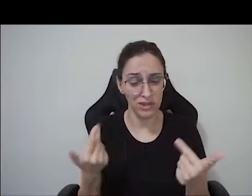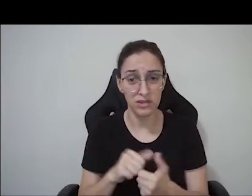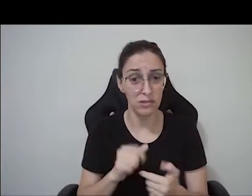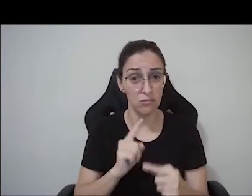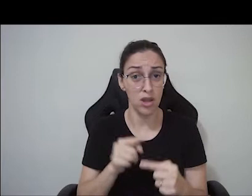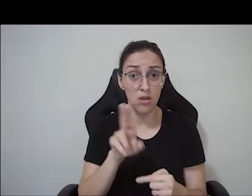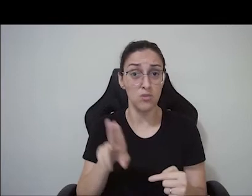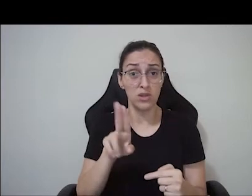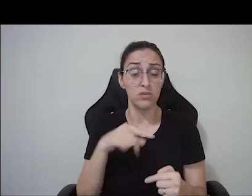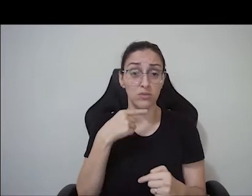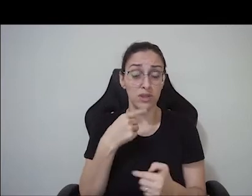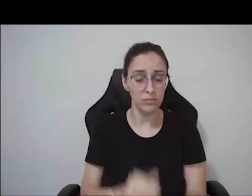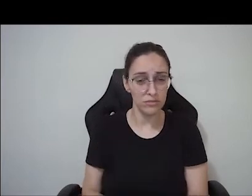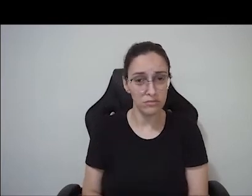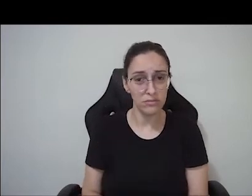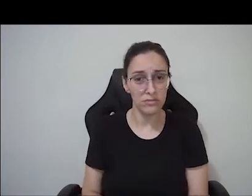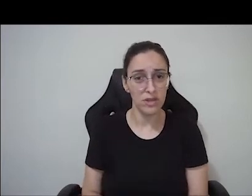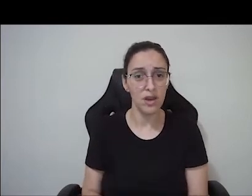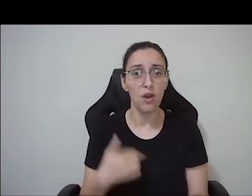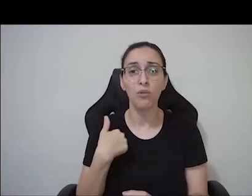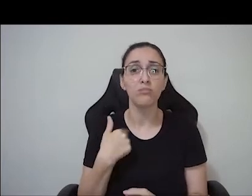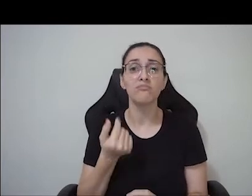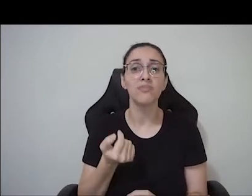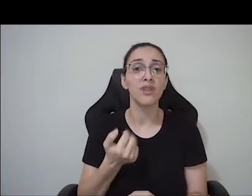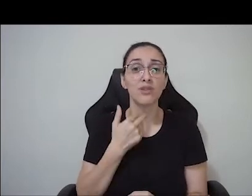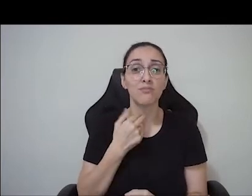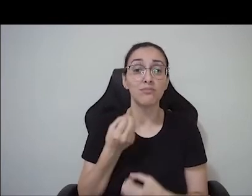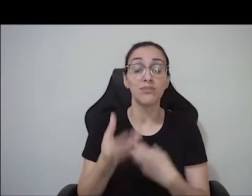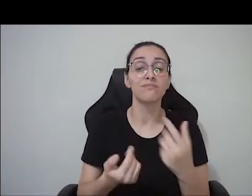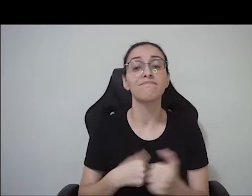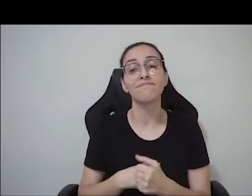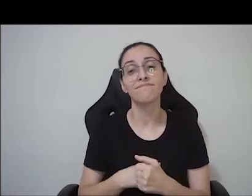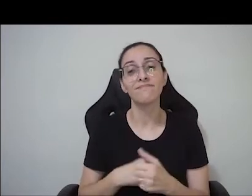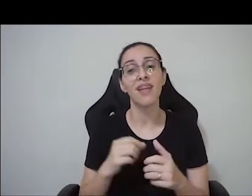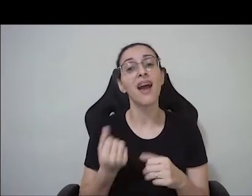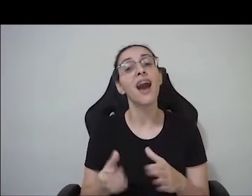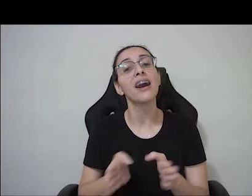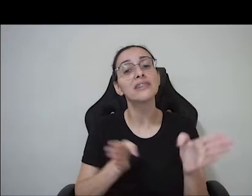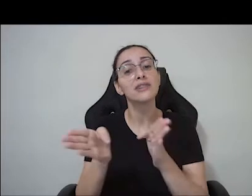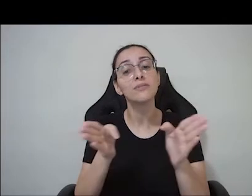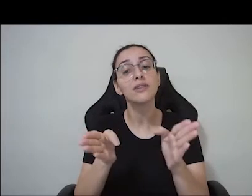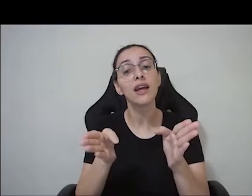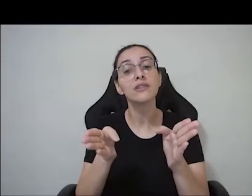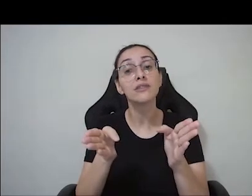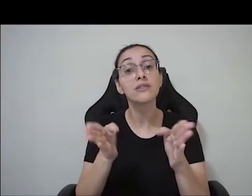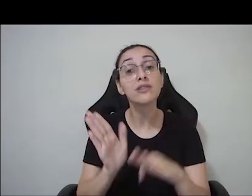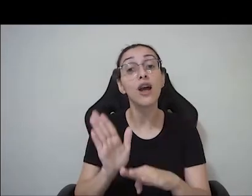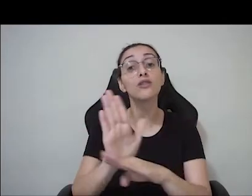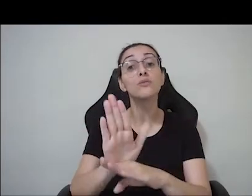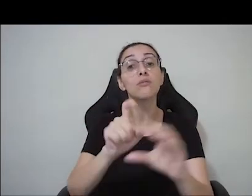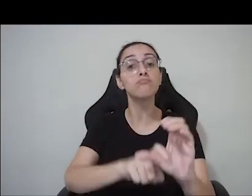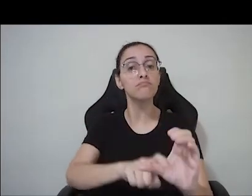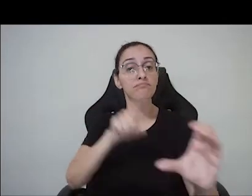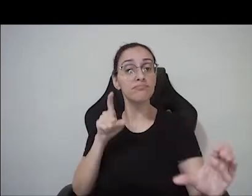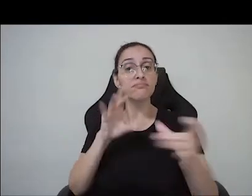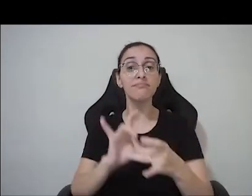utilizar? É entregar liberdade. Pensar em acessibilidade é dar liberdade para quem não está